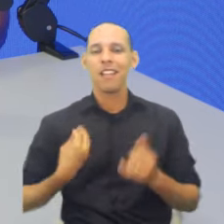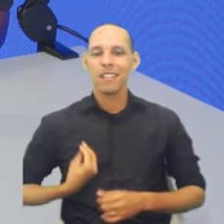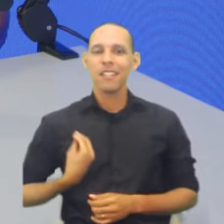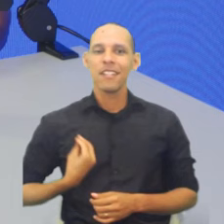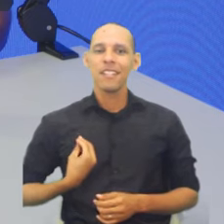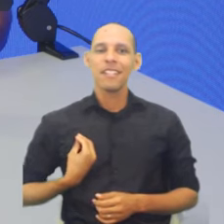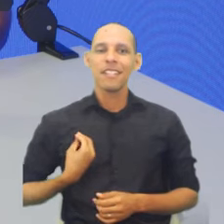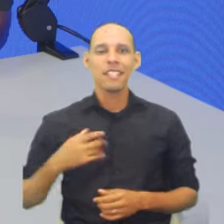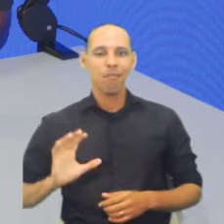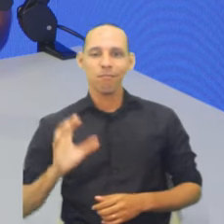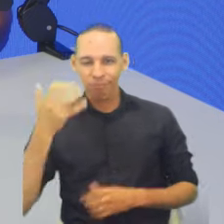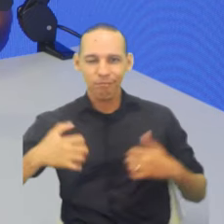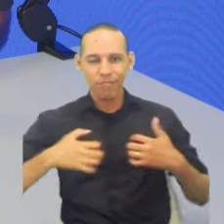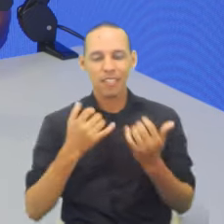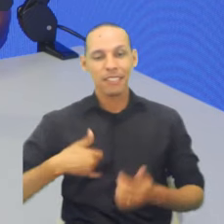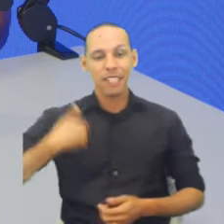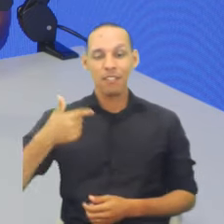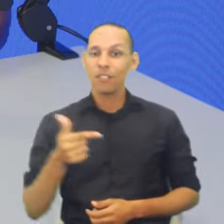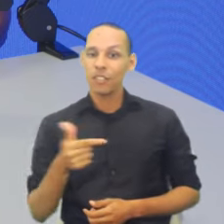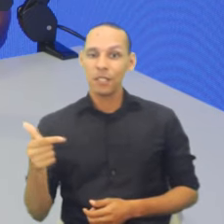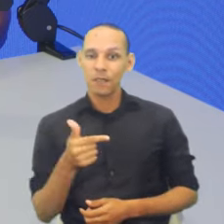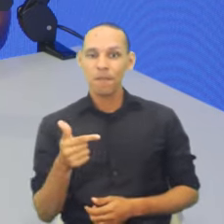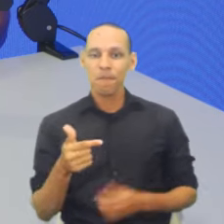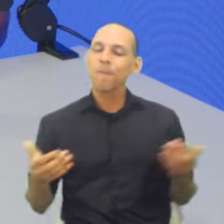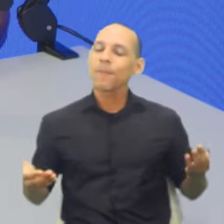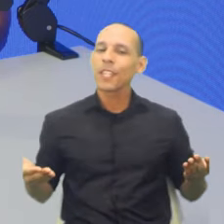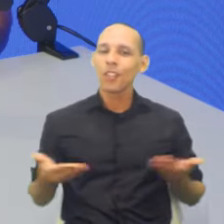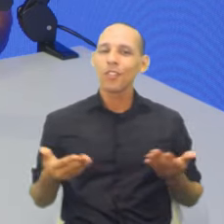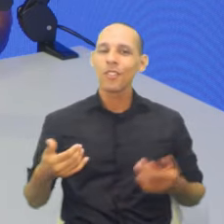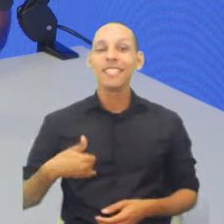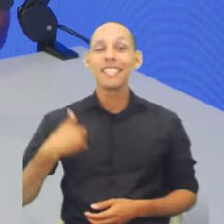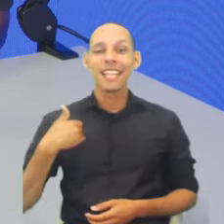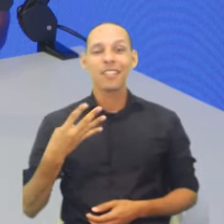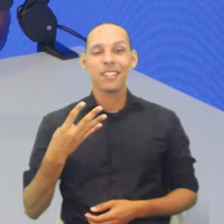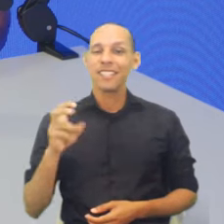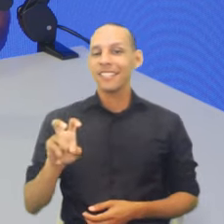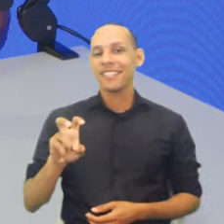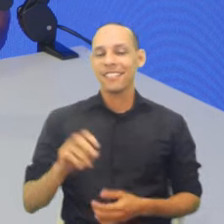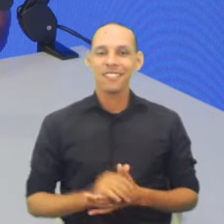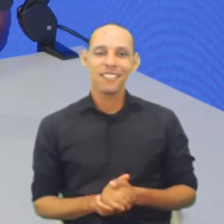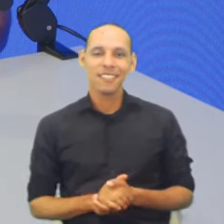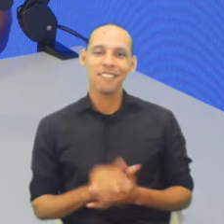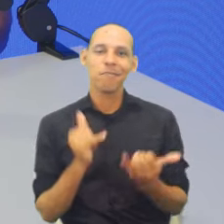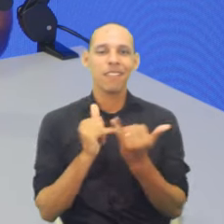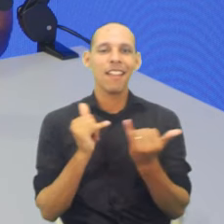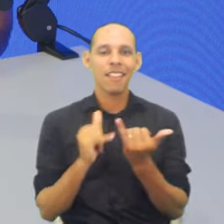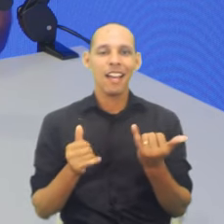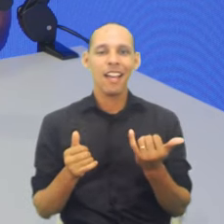aos 22 e hoje eu já completei 45 e tenho aí metade da vida